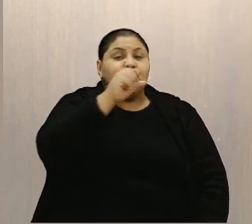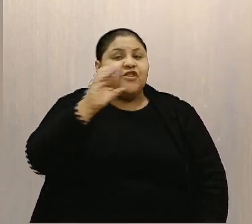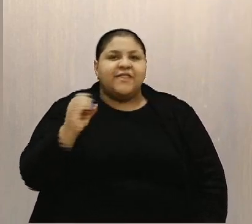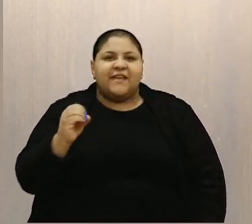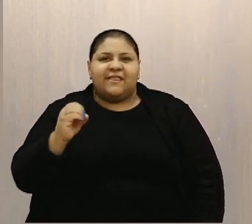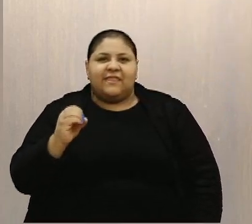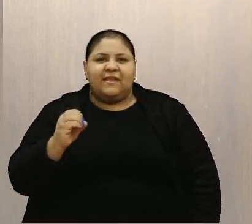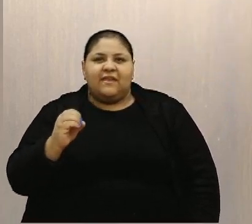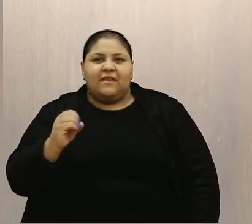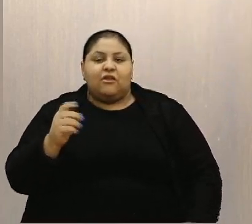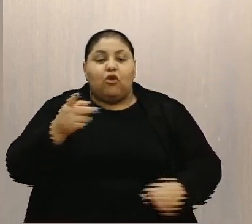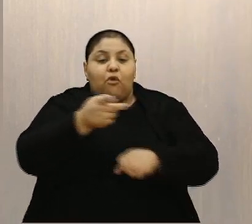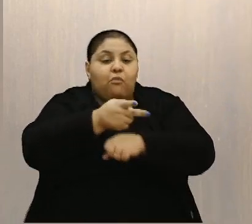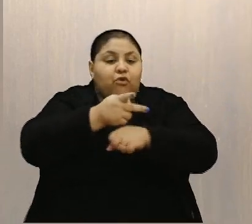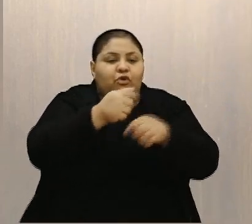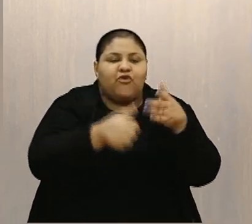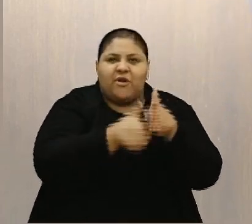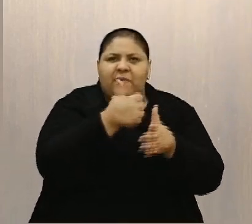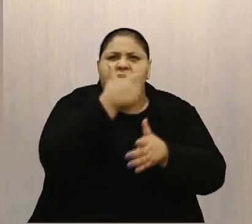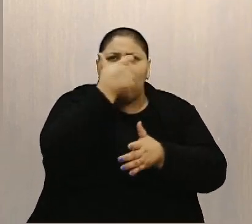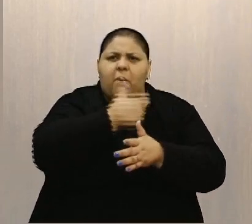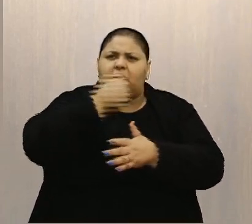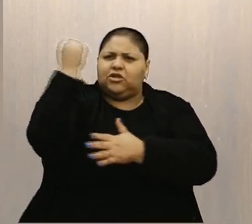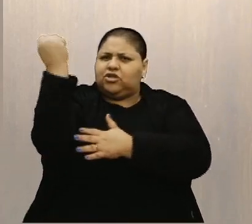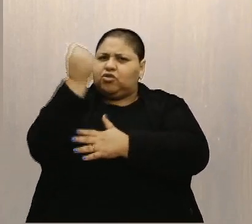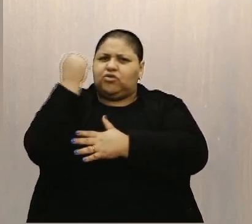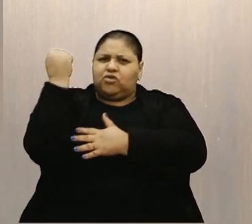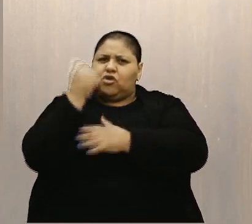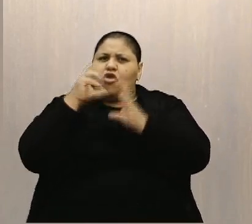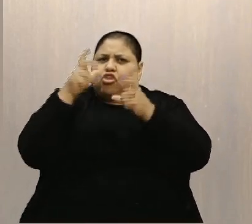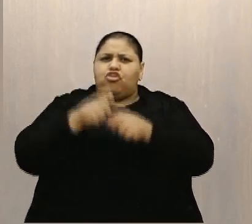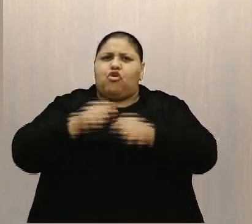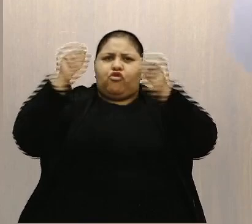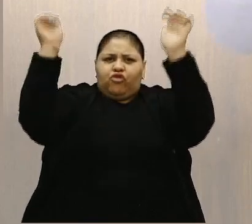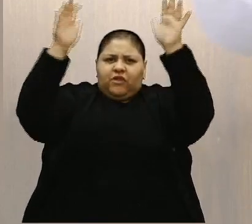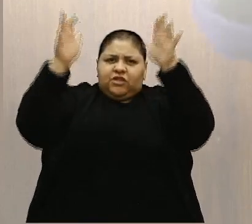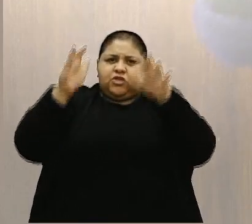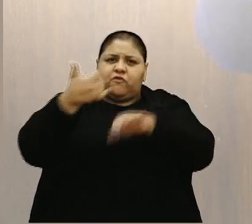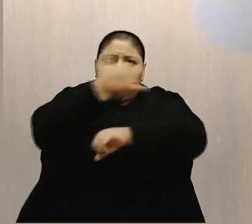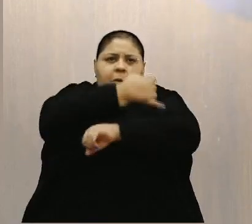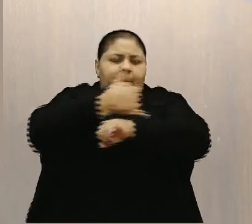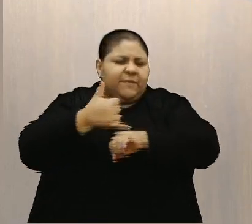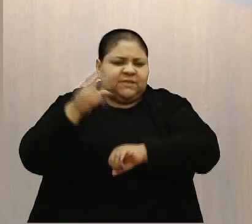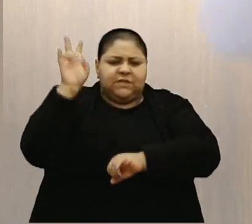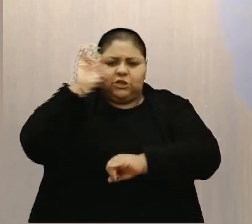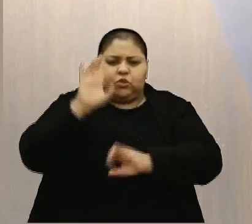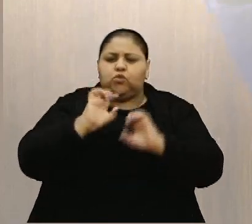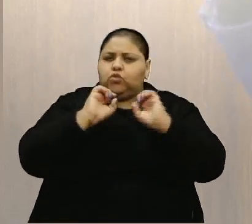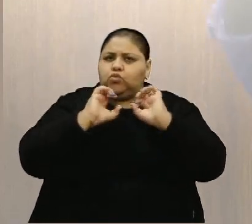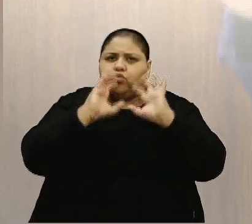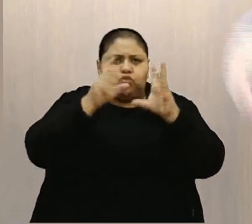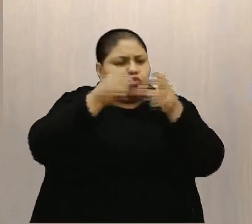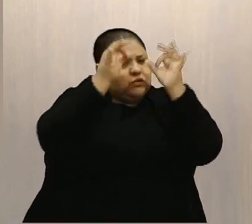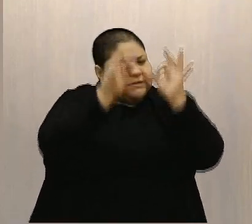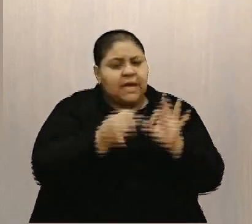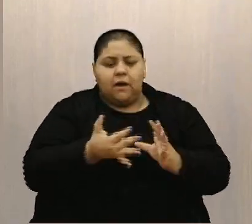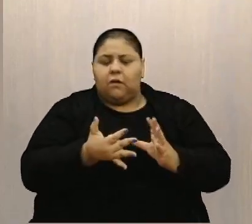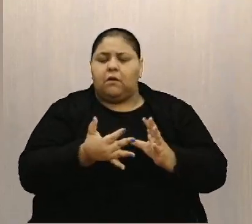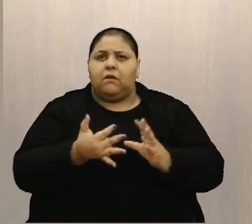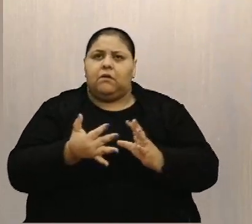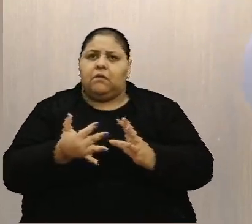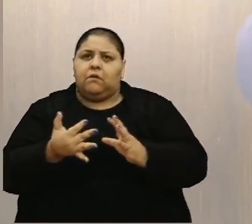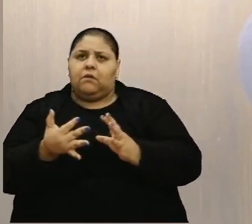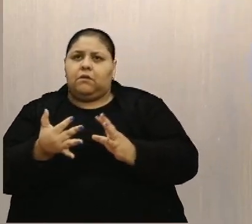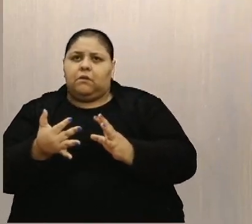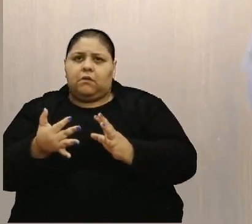Então, assim, eu acho que isso é muito grave. Veio toda essa chuva, eu passei na segunda, já estava tranquila que fossem lá cobrar, que é uma